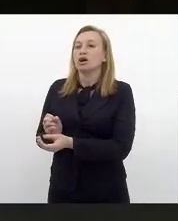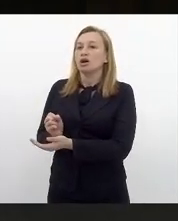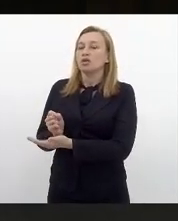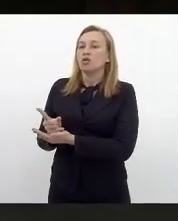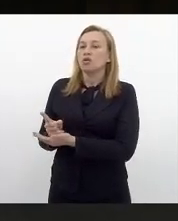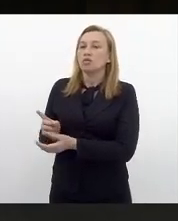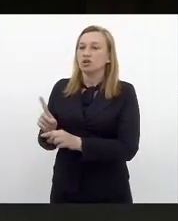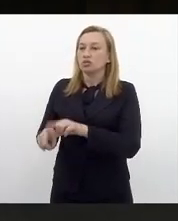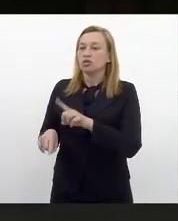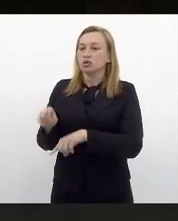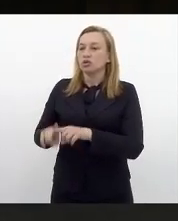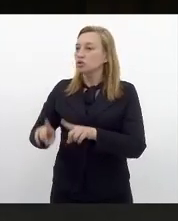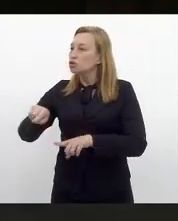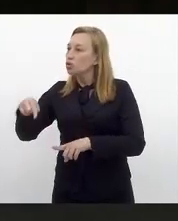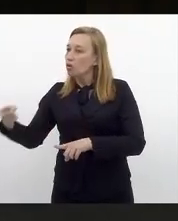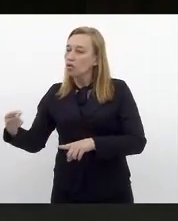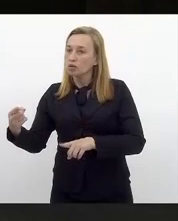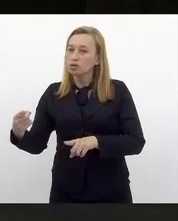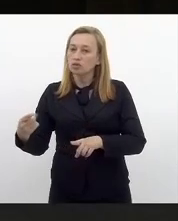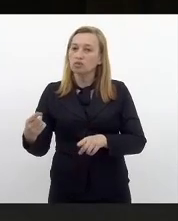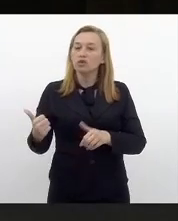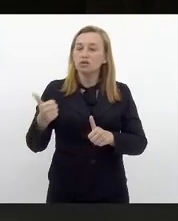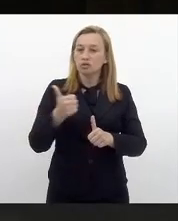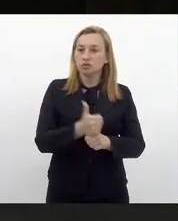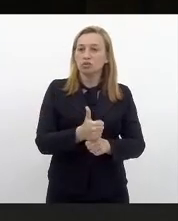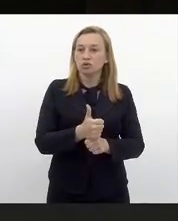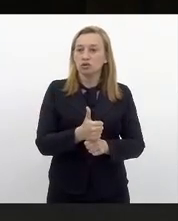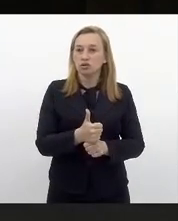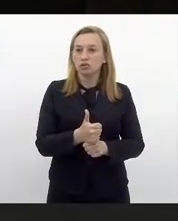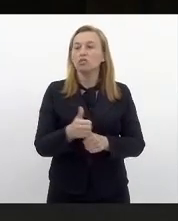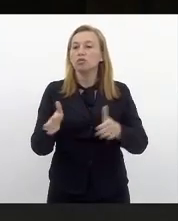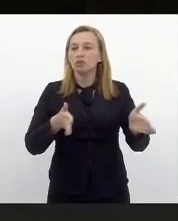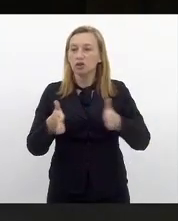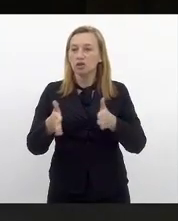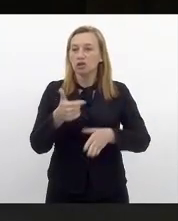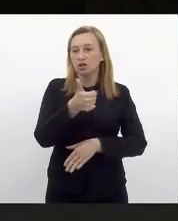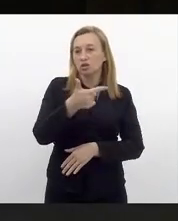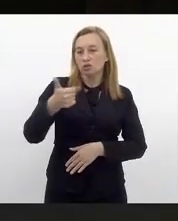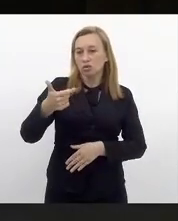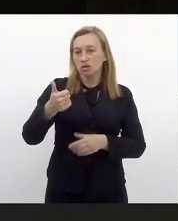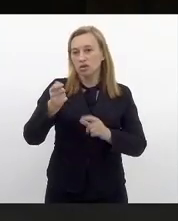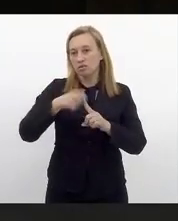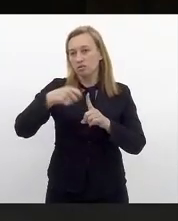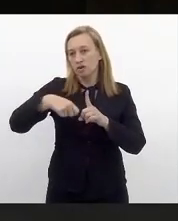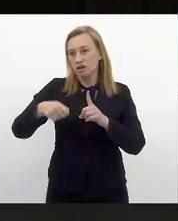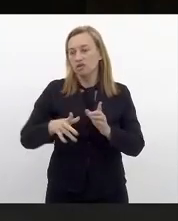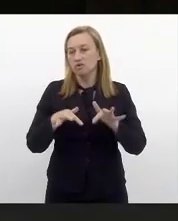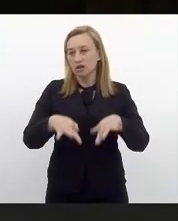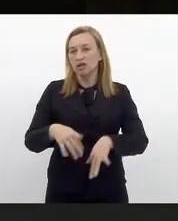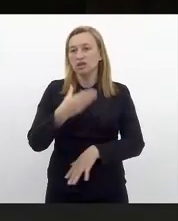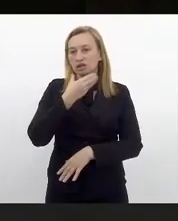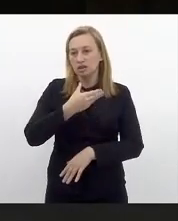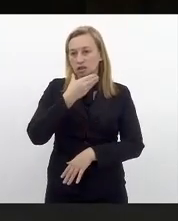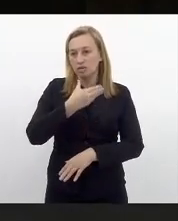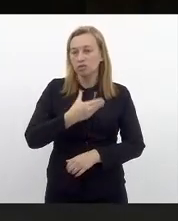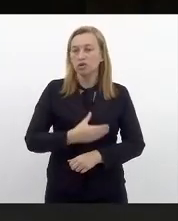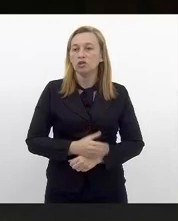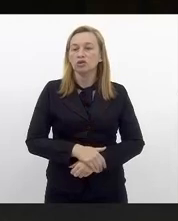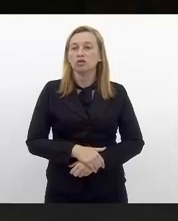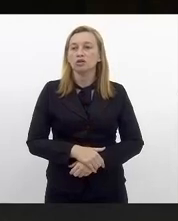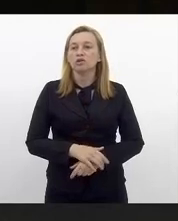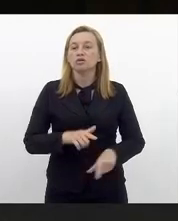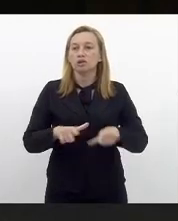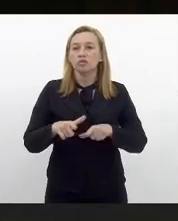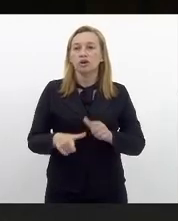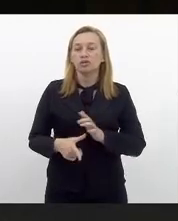IBGE ou de outro índice que vier a substituí-lo para o período de 12 meses encerrado em dezembro do